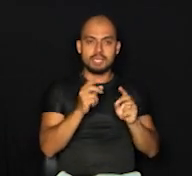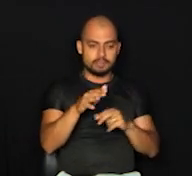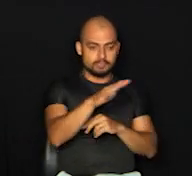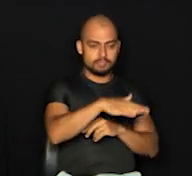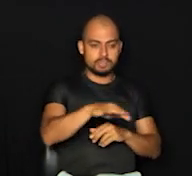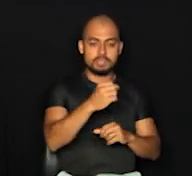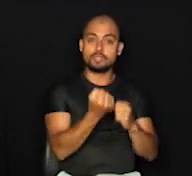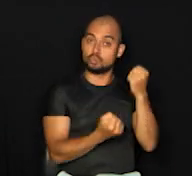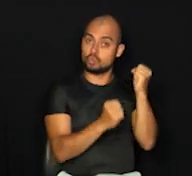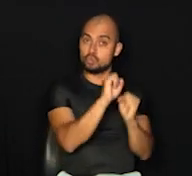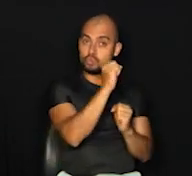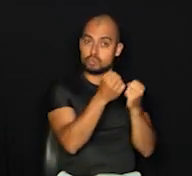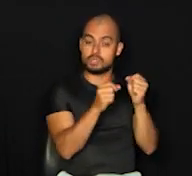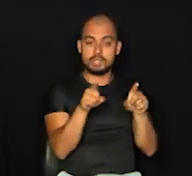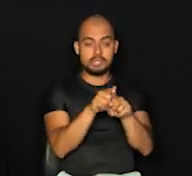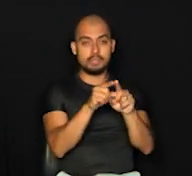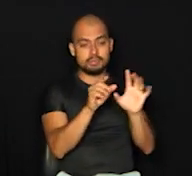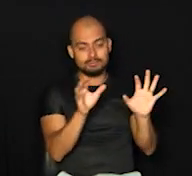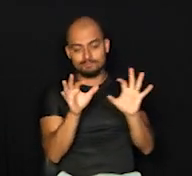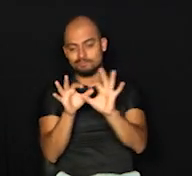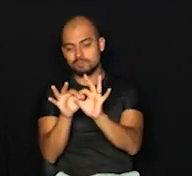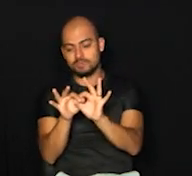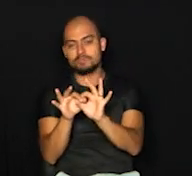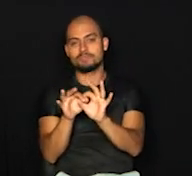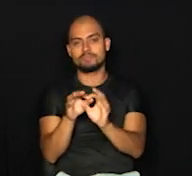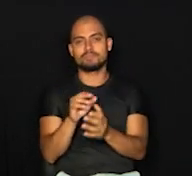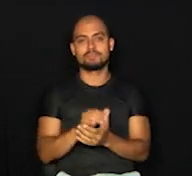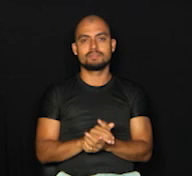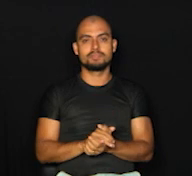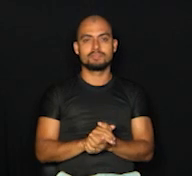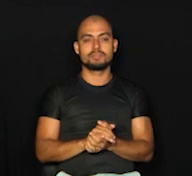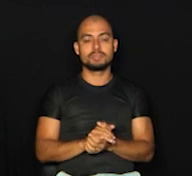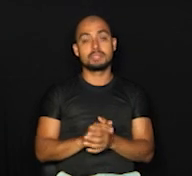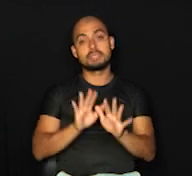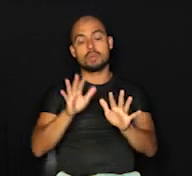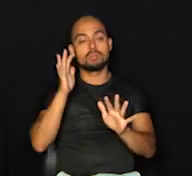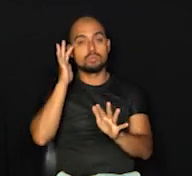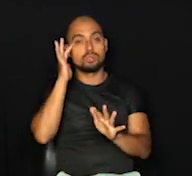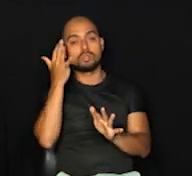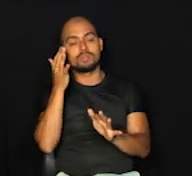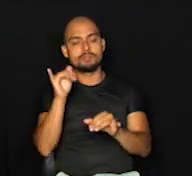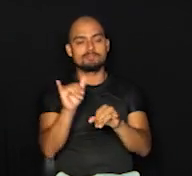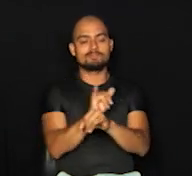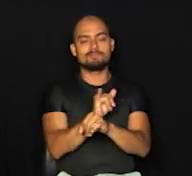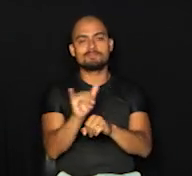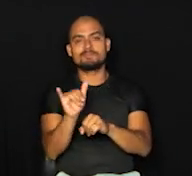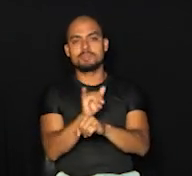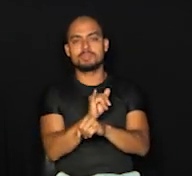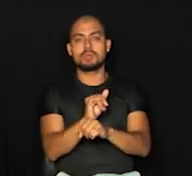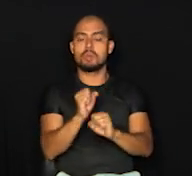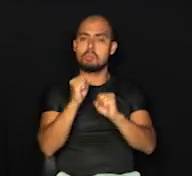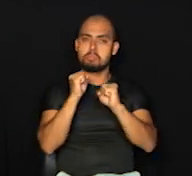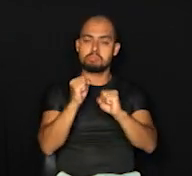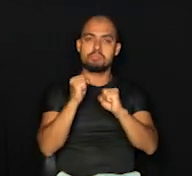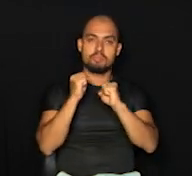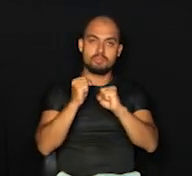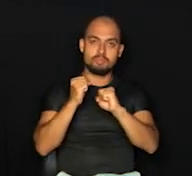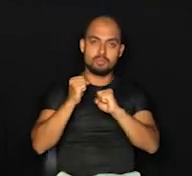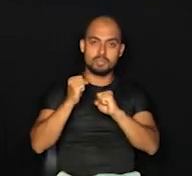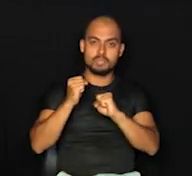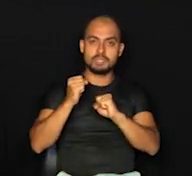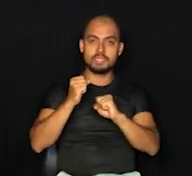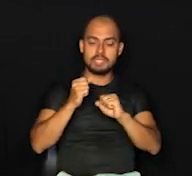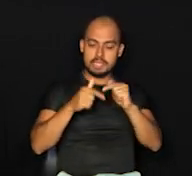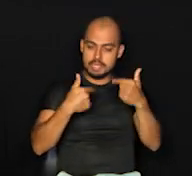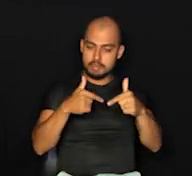mais especializado se conectar com o comércio varejista. Essa solução estratégica vai possibilitar mais geração